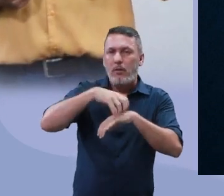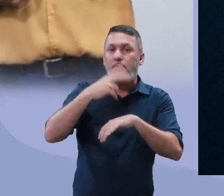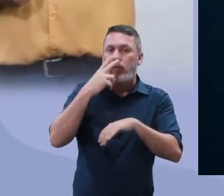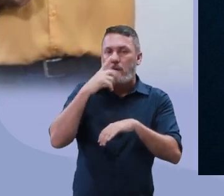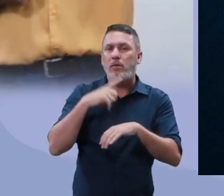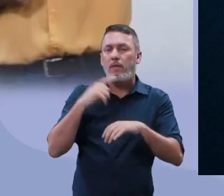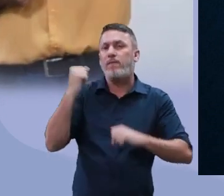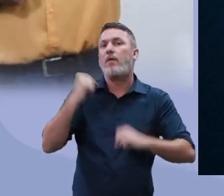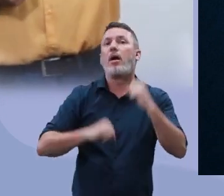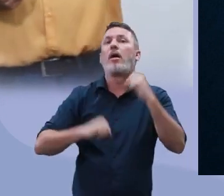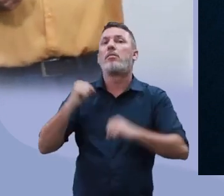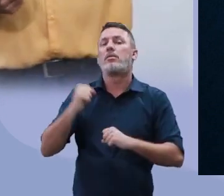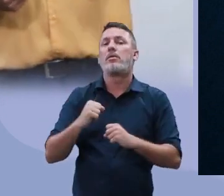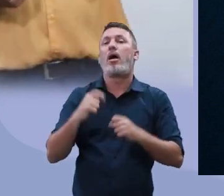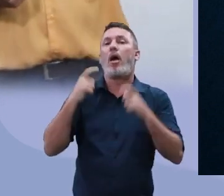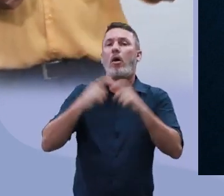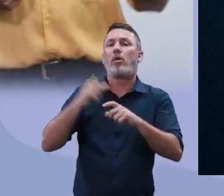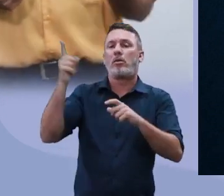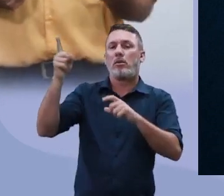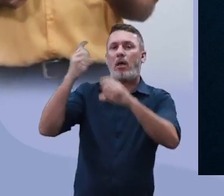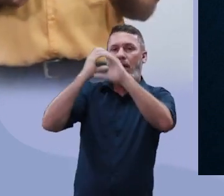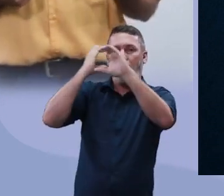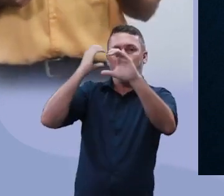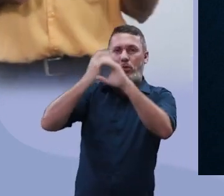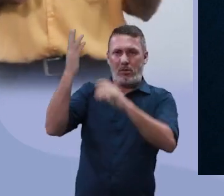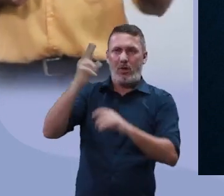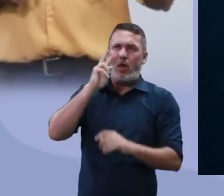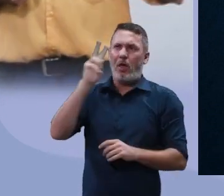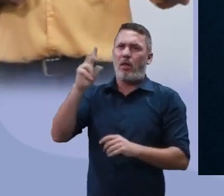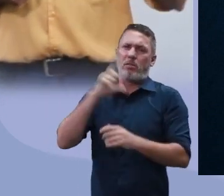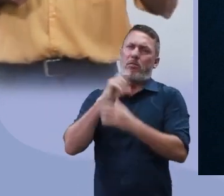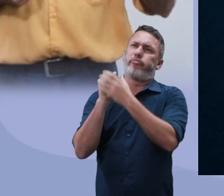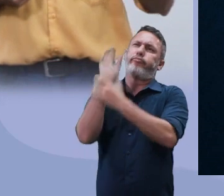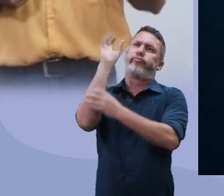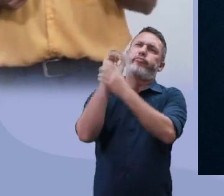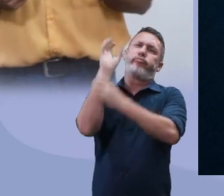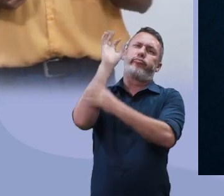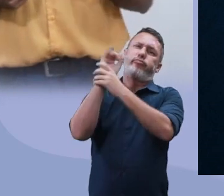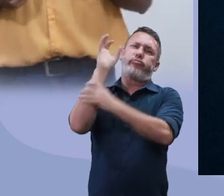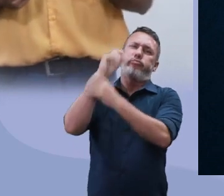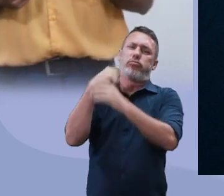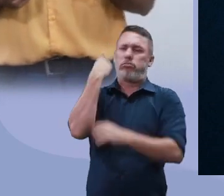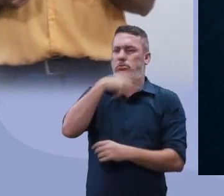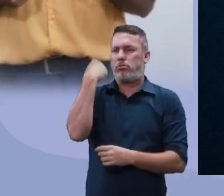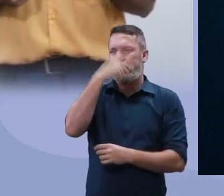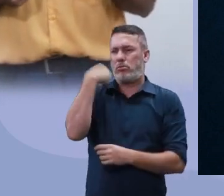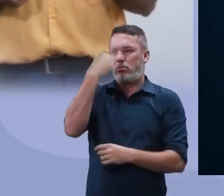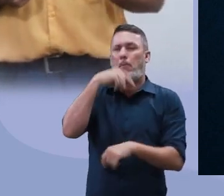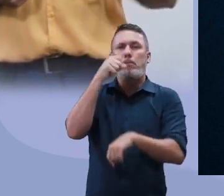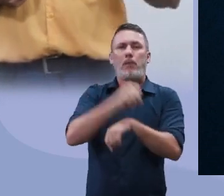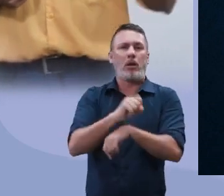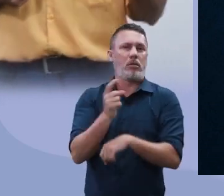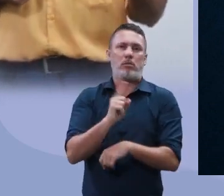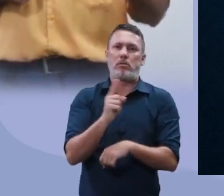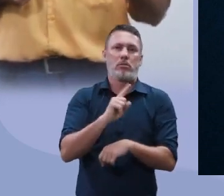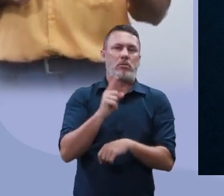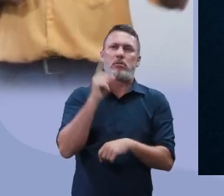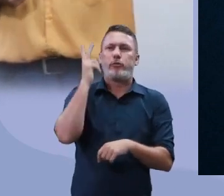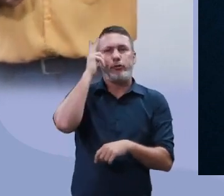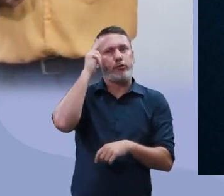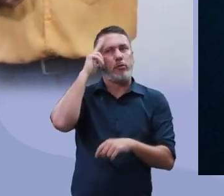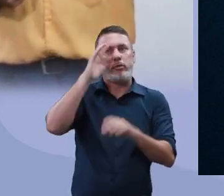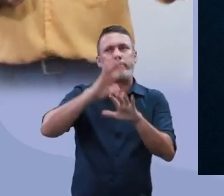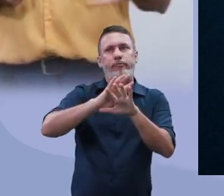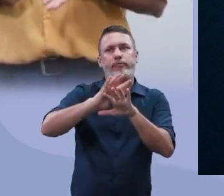indústria que se encontra aqui no Pontal de Vitória e que infelizmente tem um lançamento de particulados excessivos e que é muito